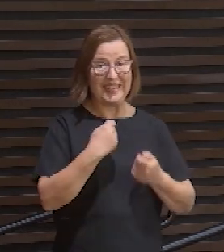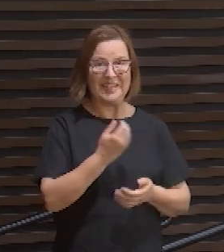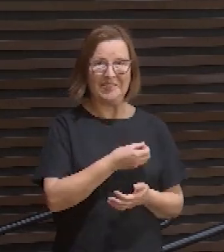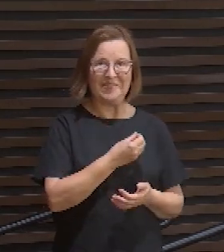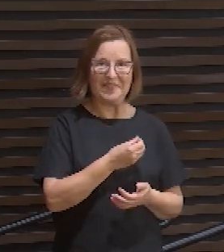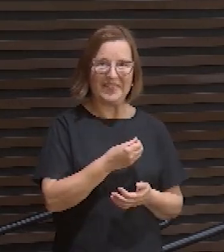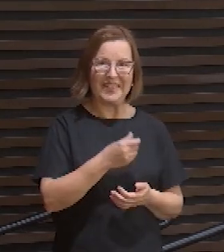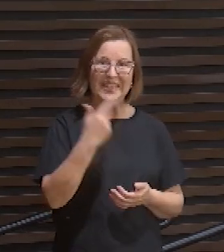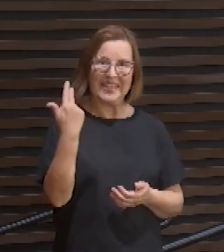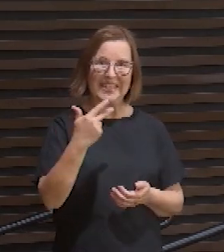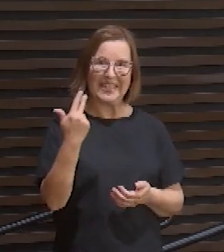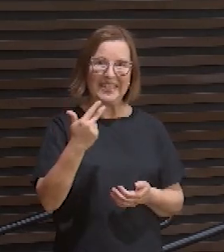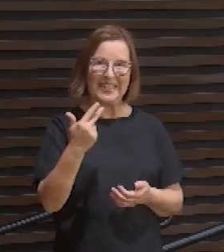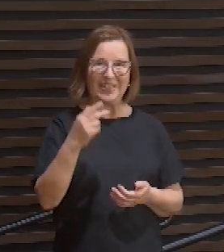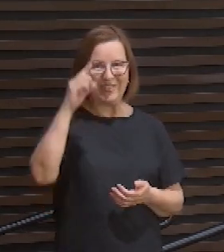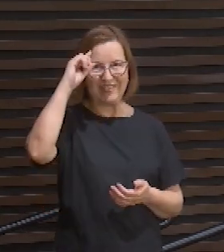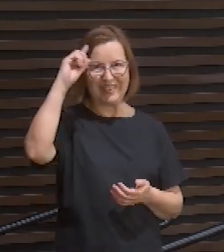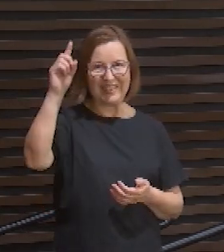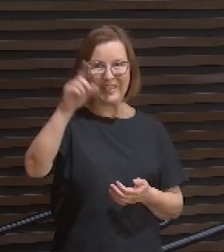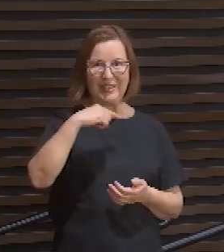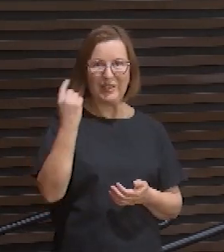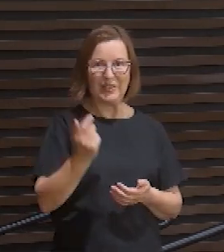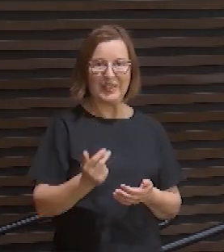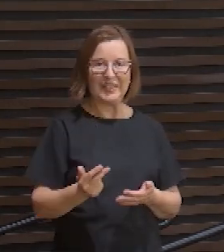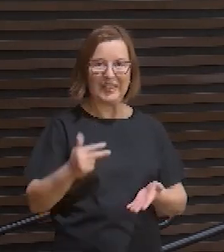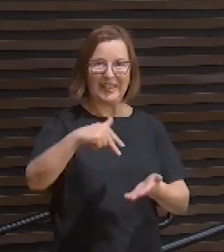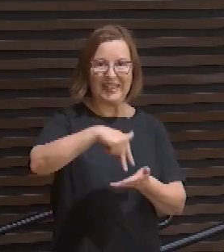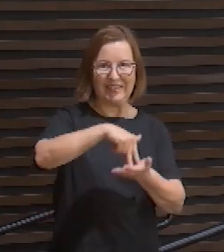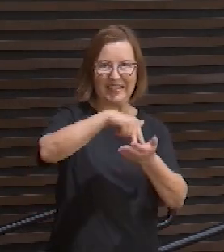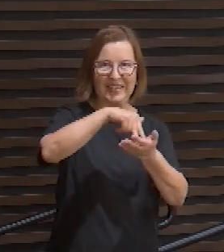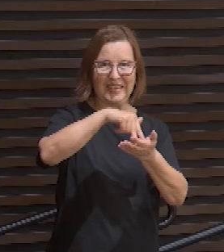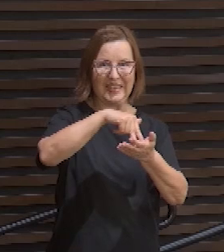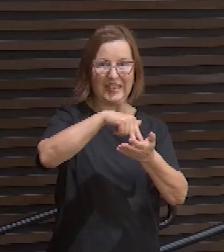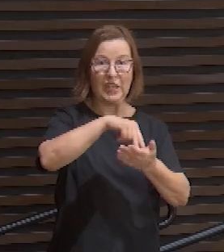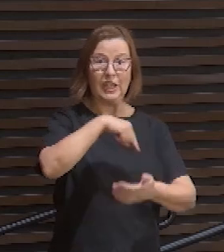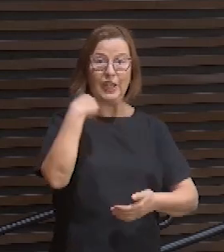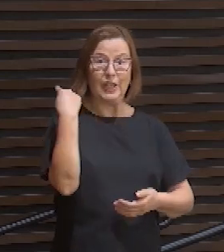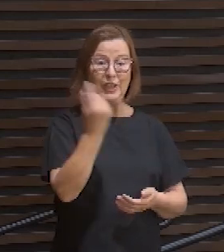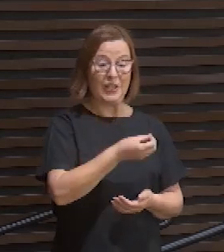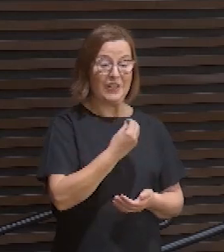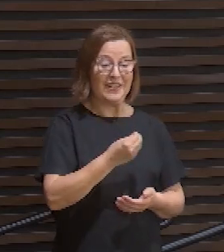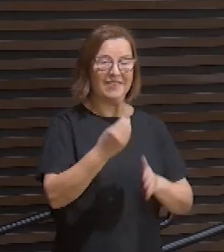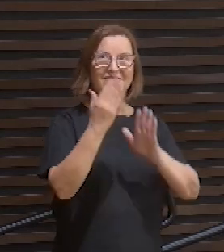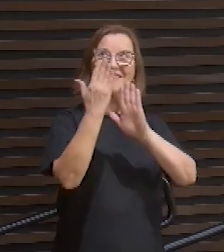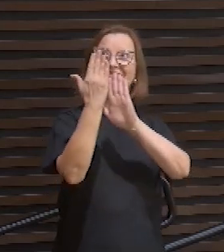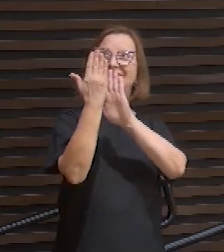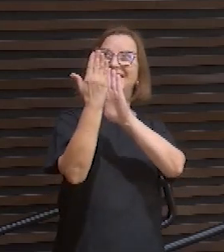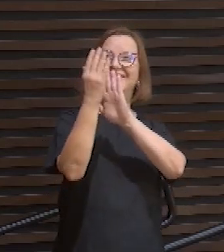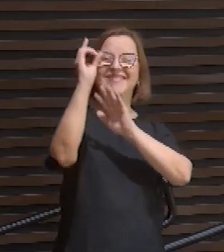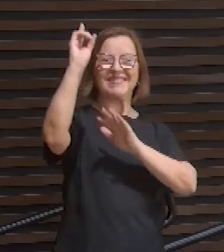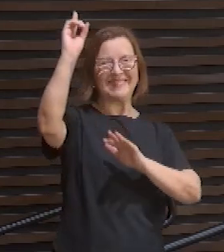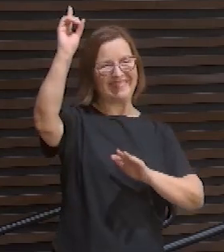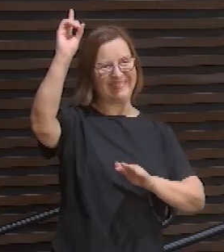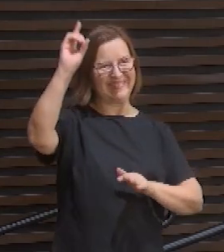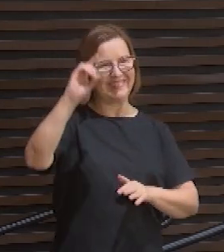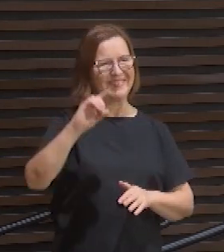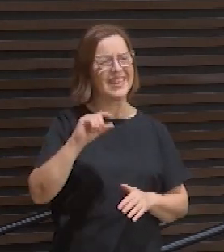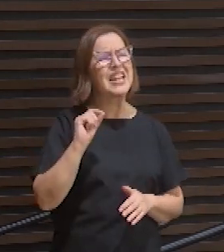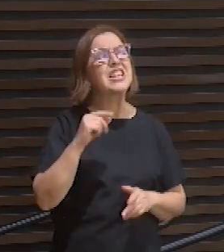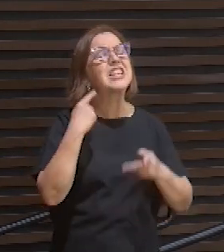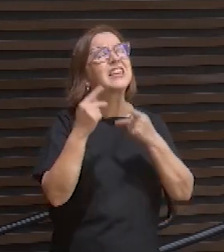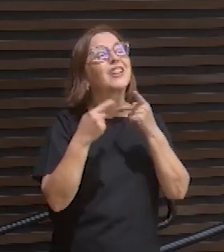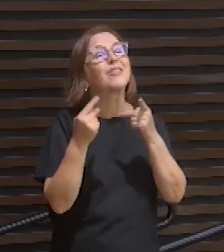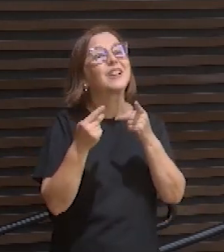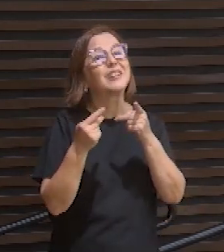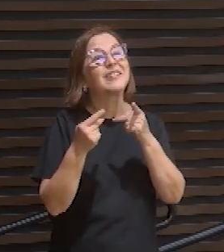Ao 3º dia, nos levantará e viveremos diante dele. De quem que ele está falando aqui,